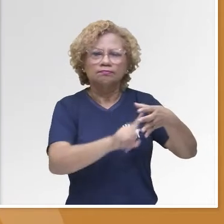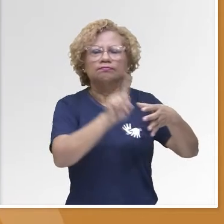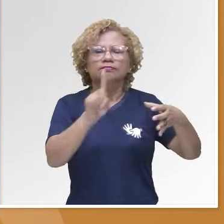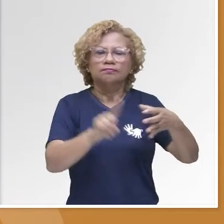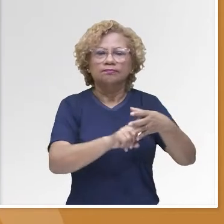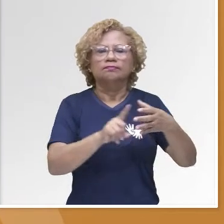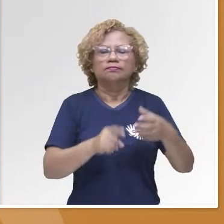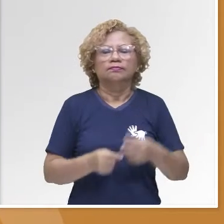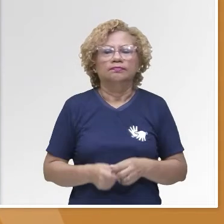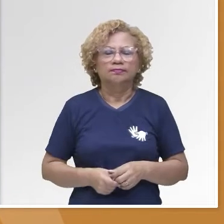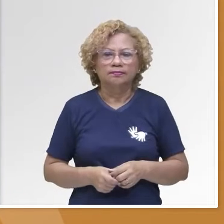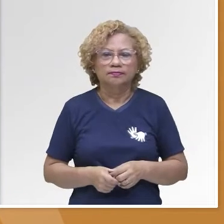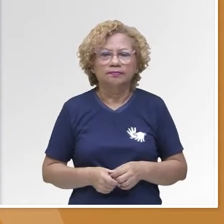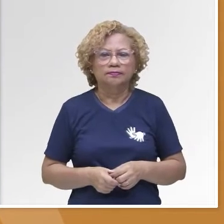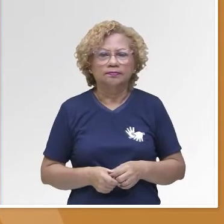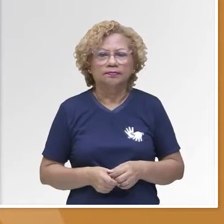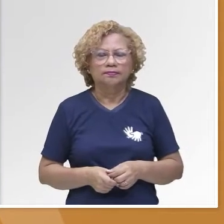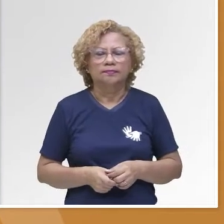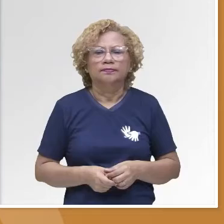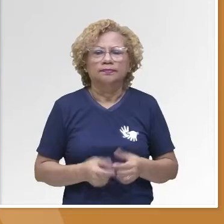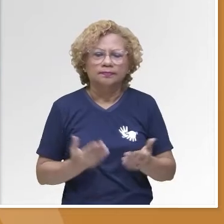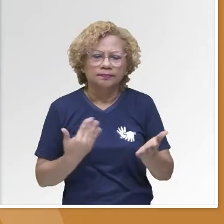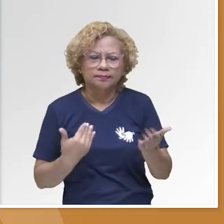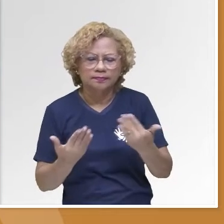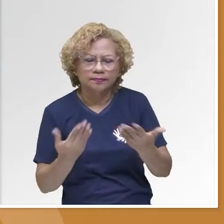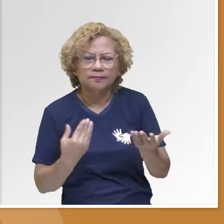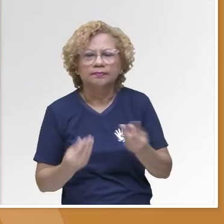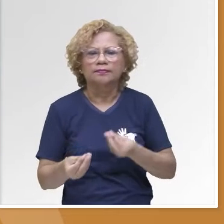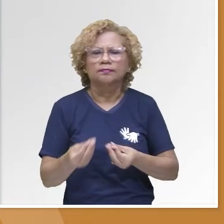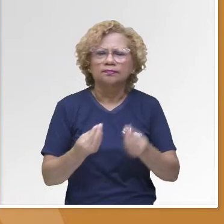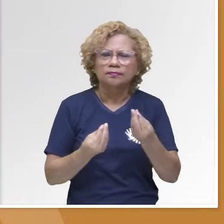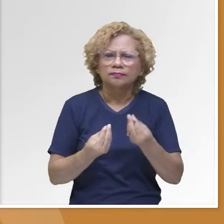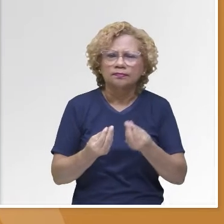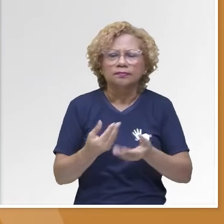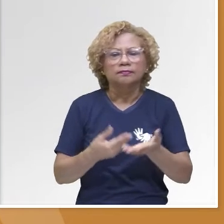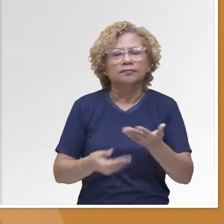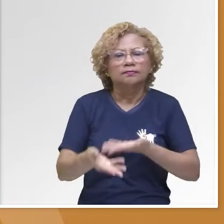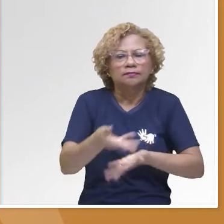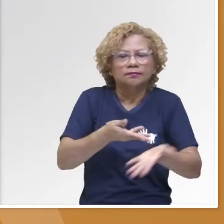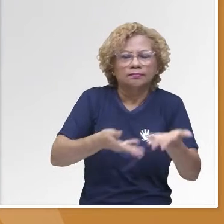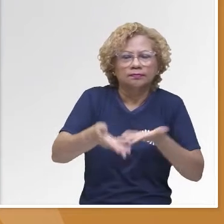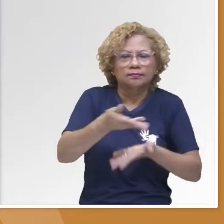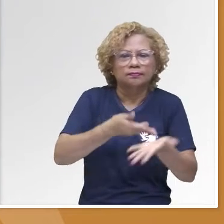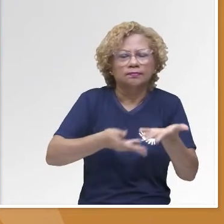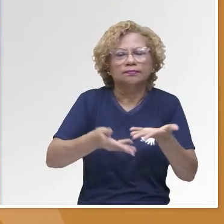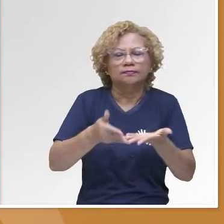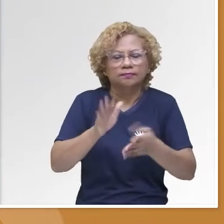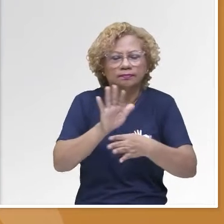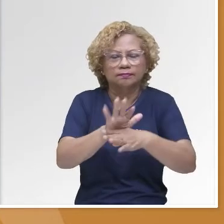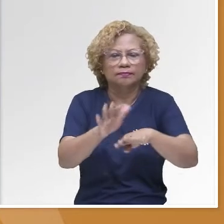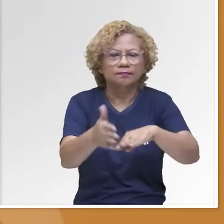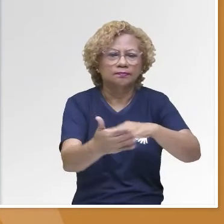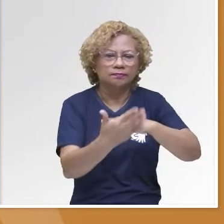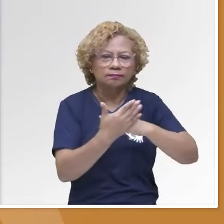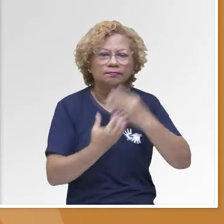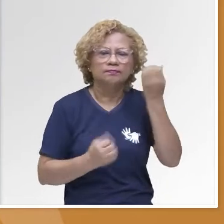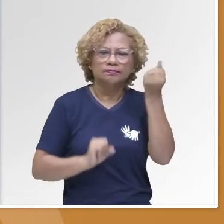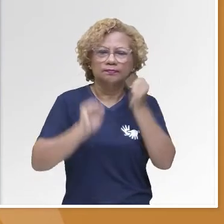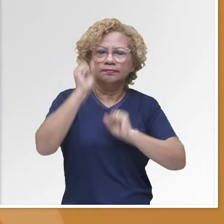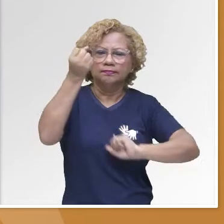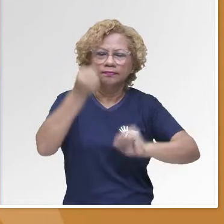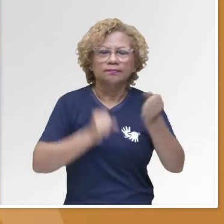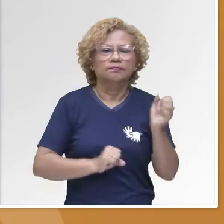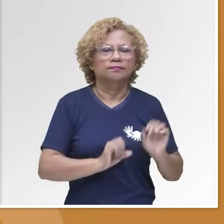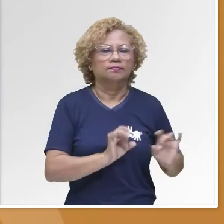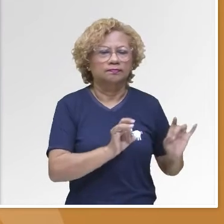verificar as matérias-primas, os bens e serviços que podem ser feitos, indústrias que